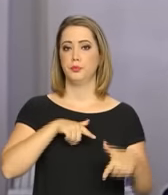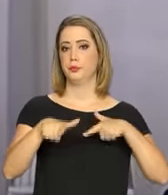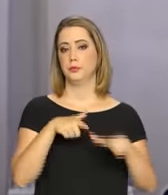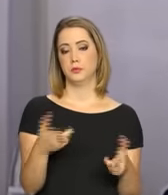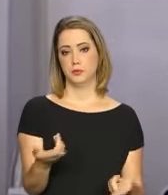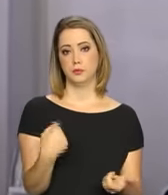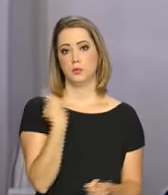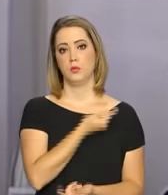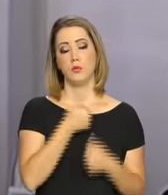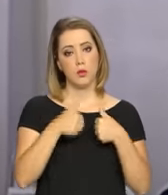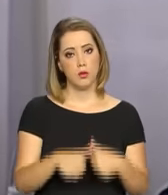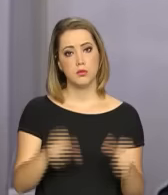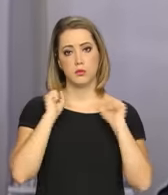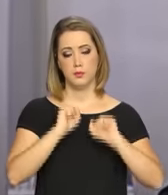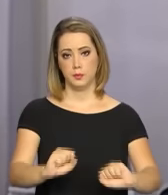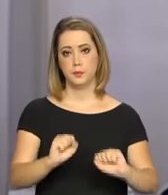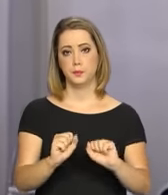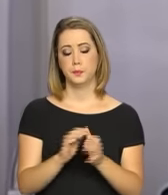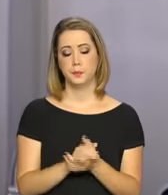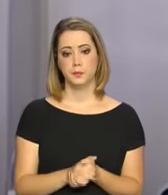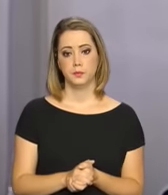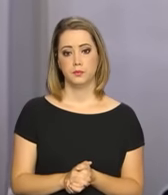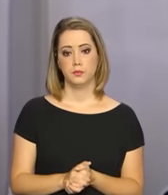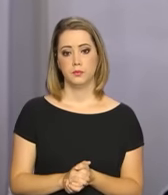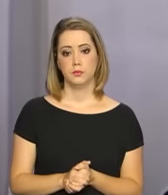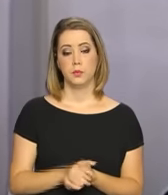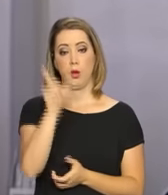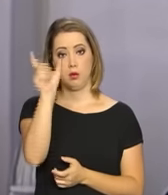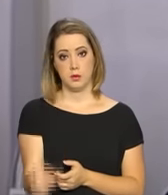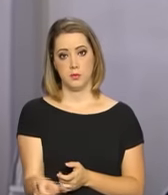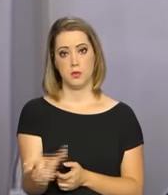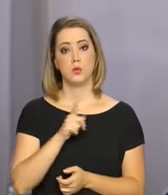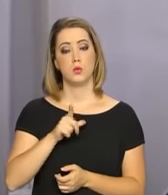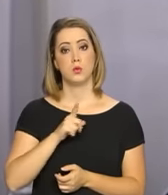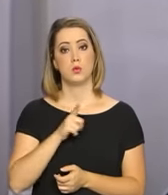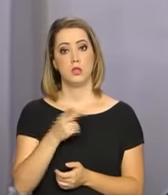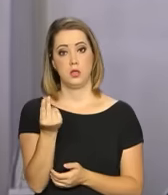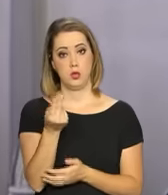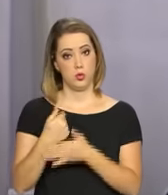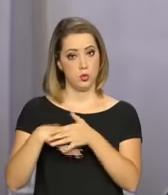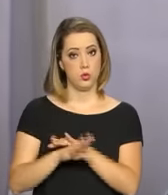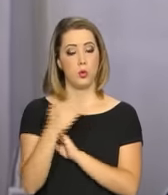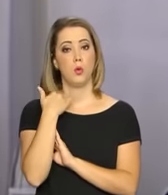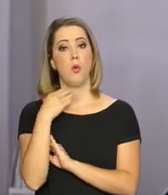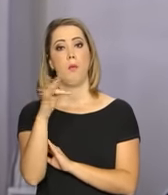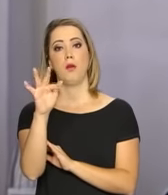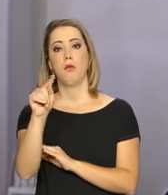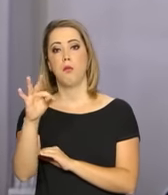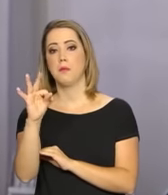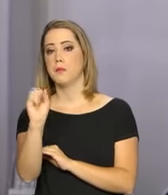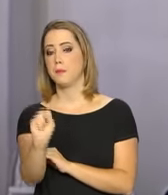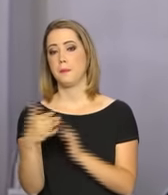portanto estamos permitindo que os trabalhadores detentores dessas contas até 31